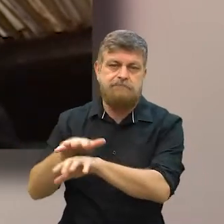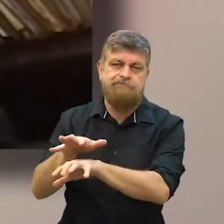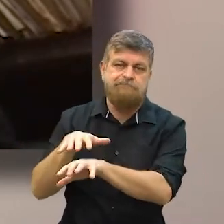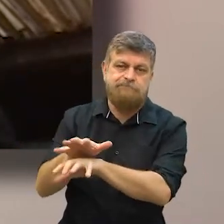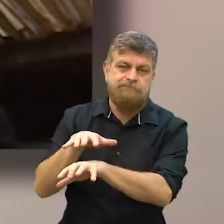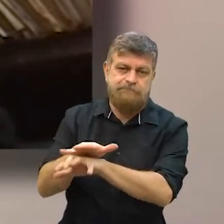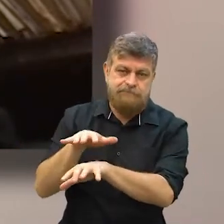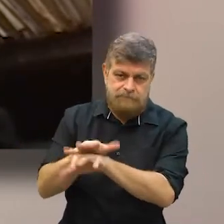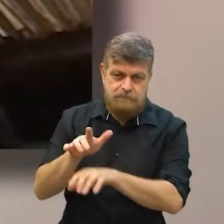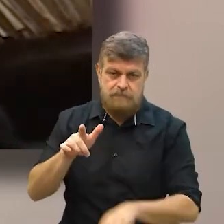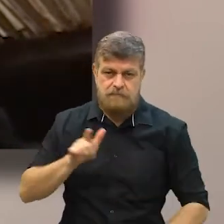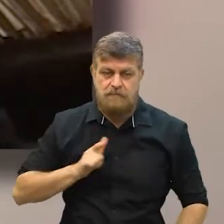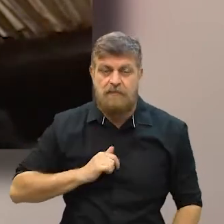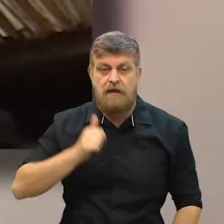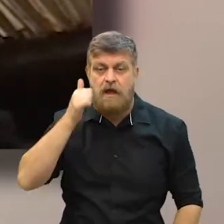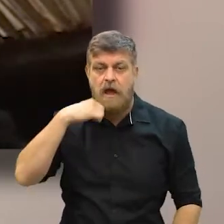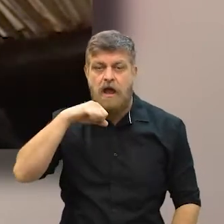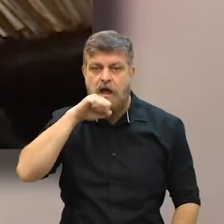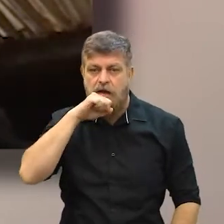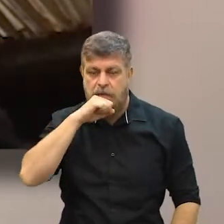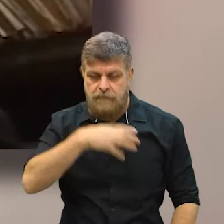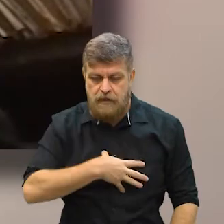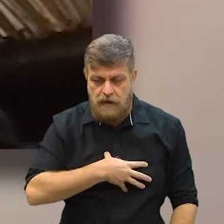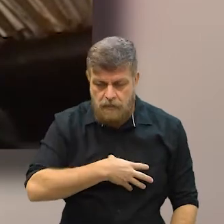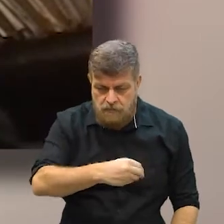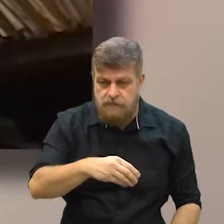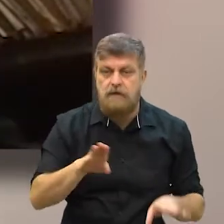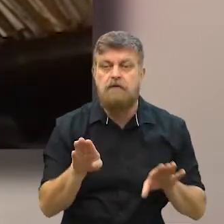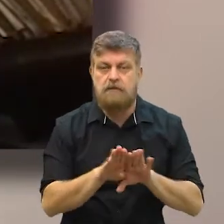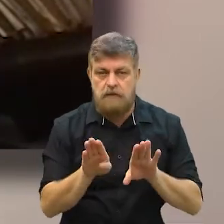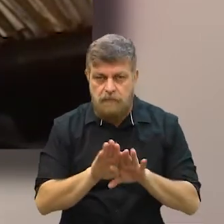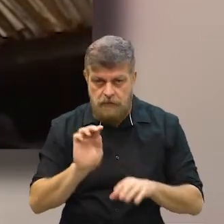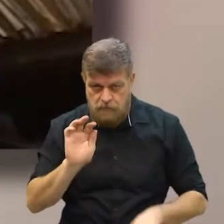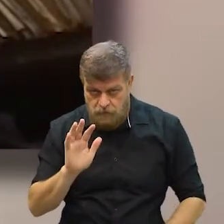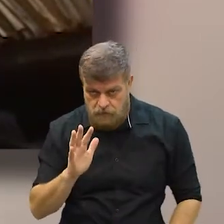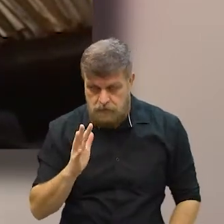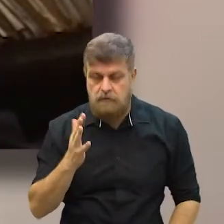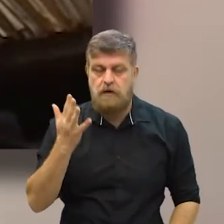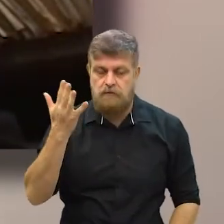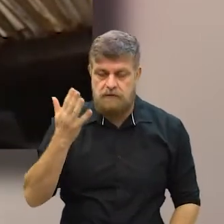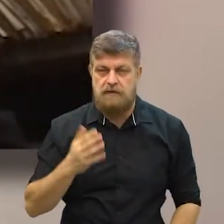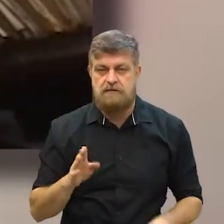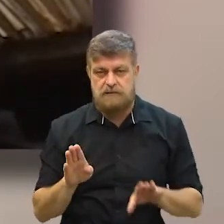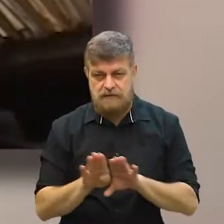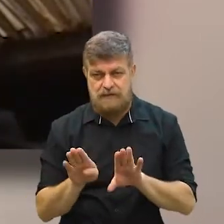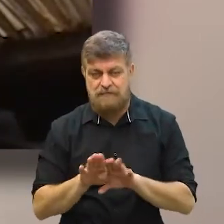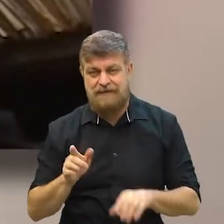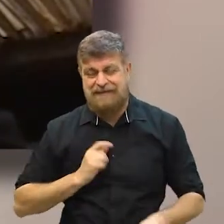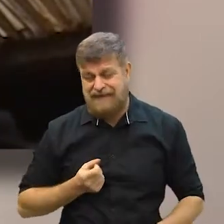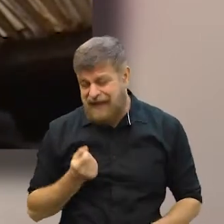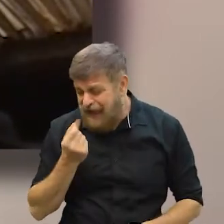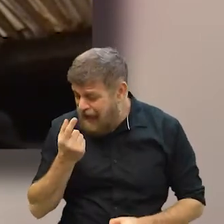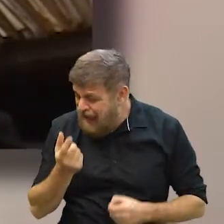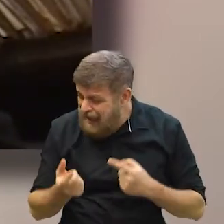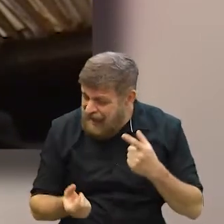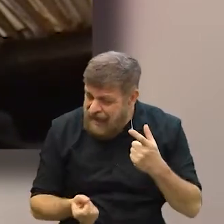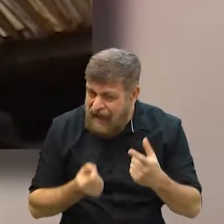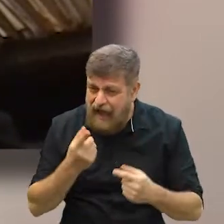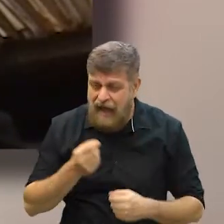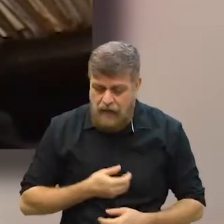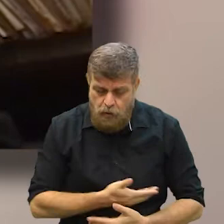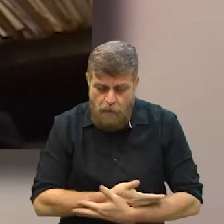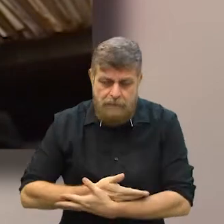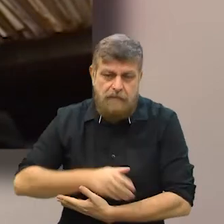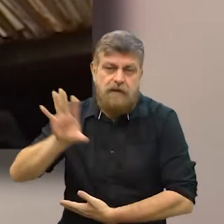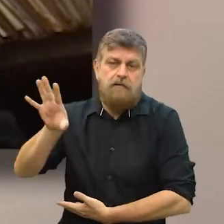a transmissão vertical, da mãe para o filho também, que é outra condição rara de